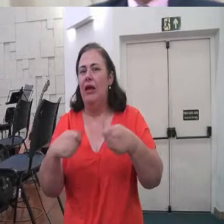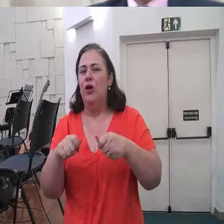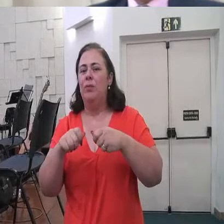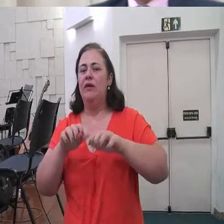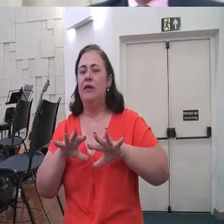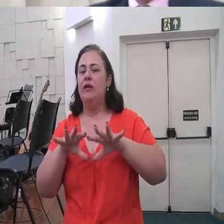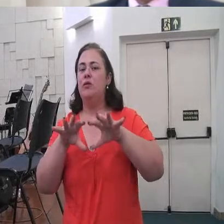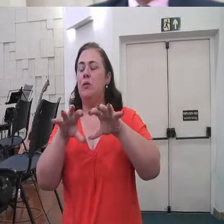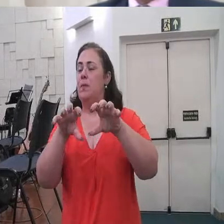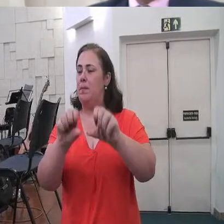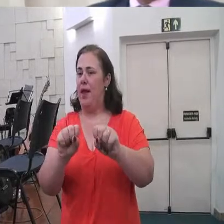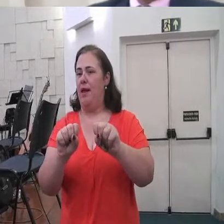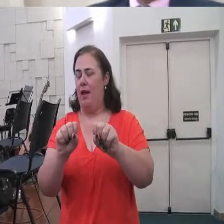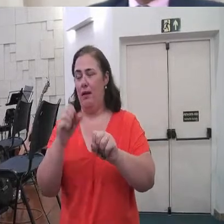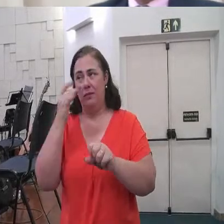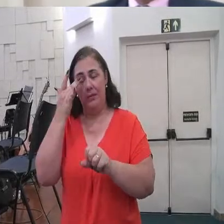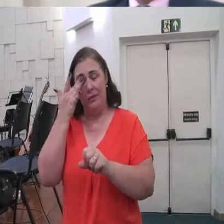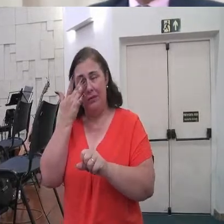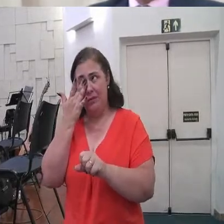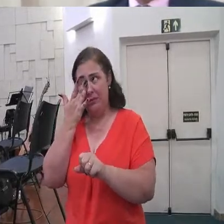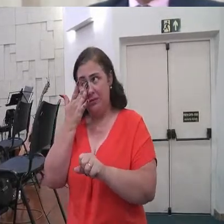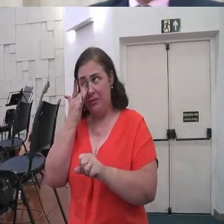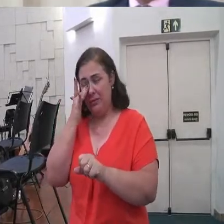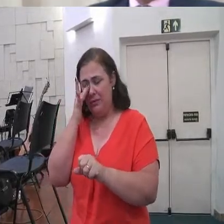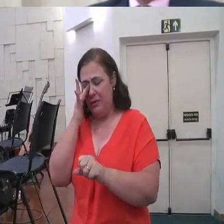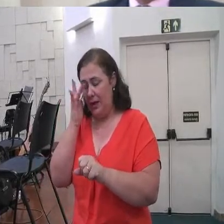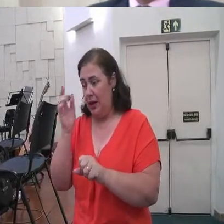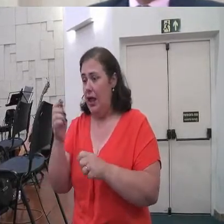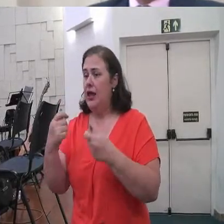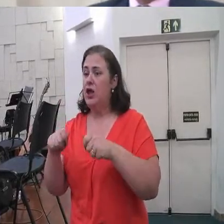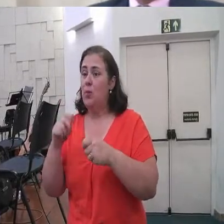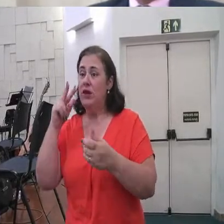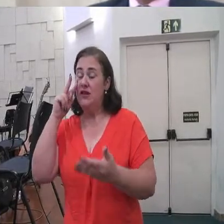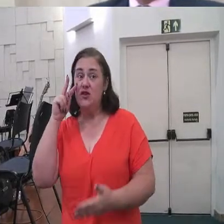que você precisa ver. E essa fé,